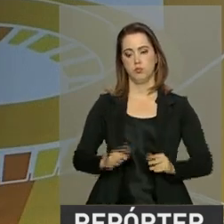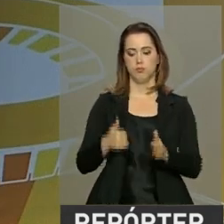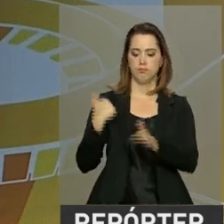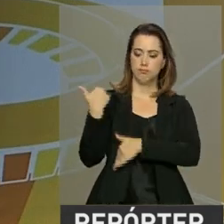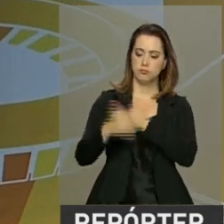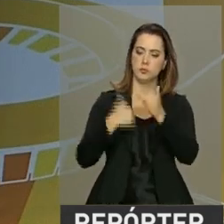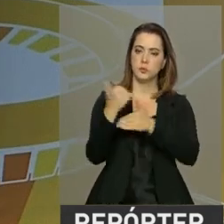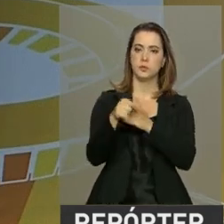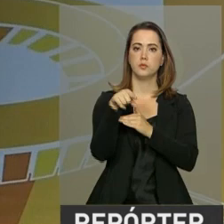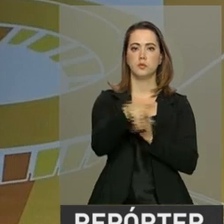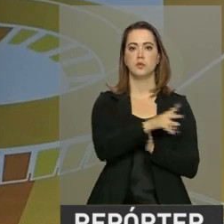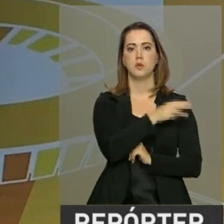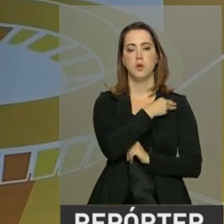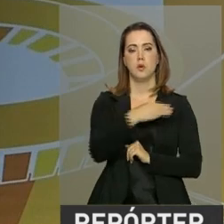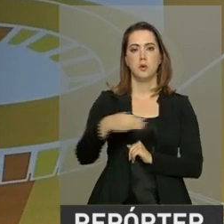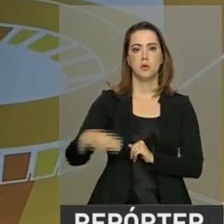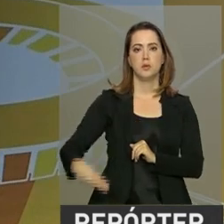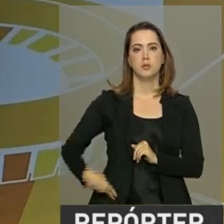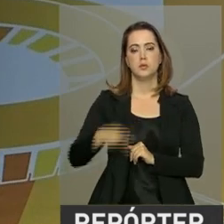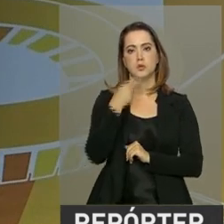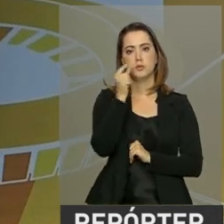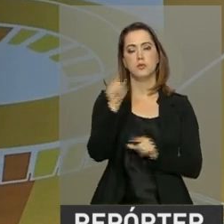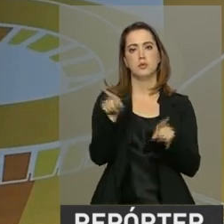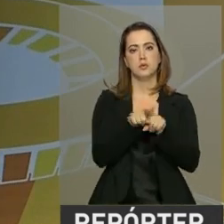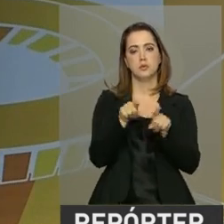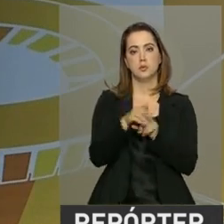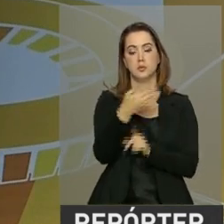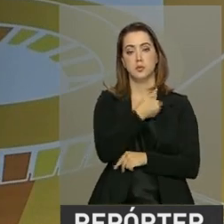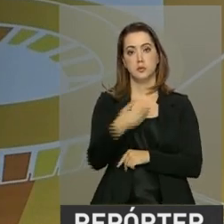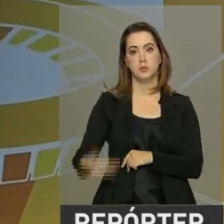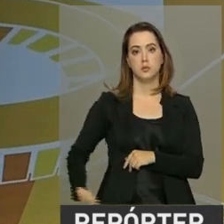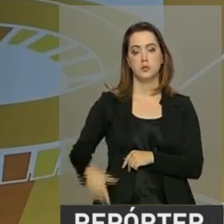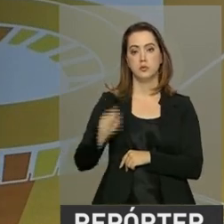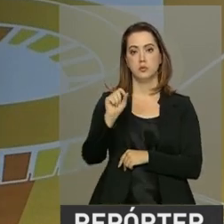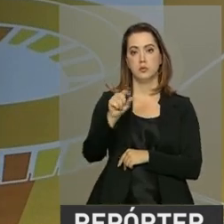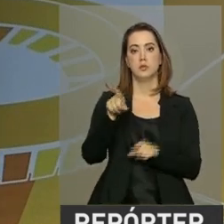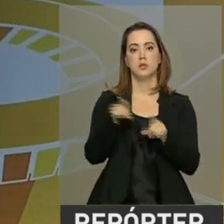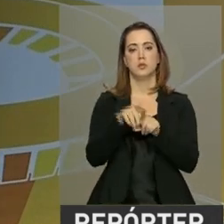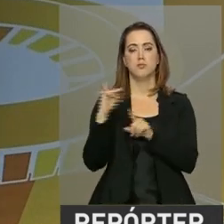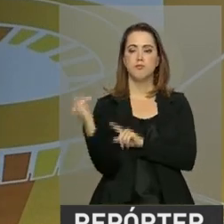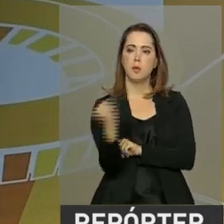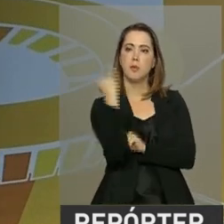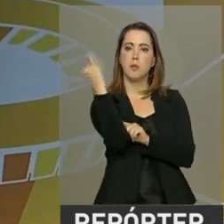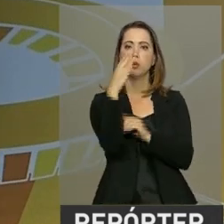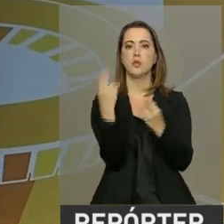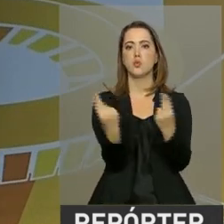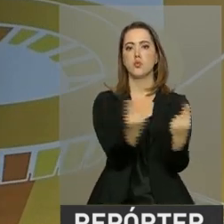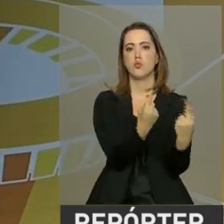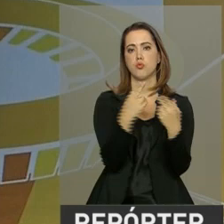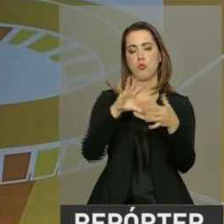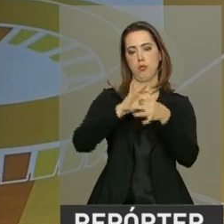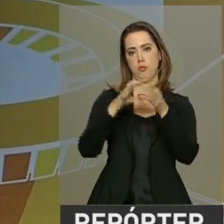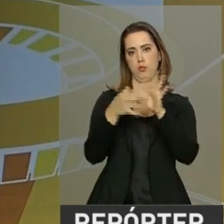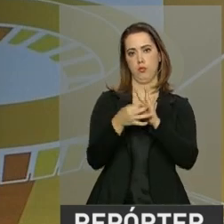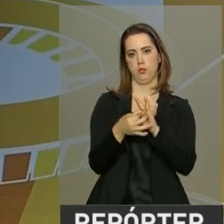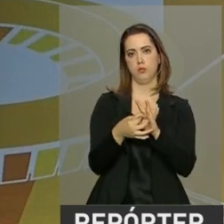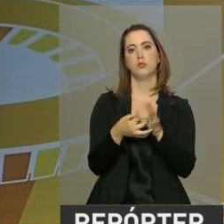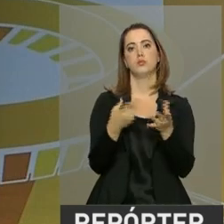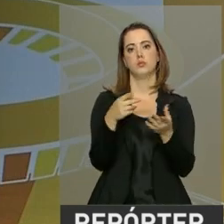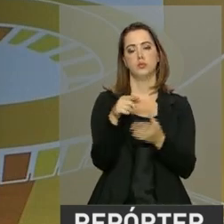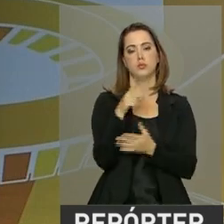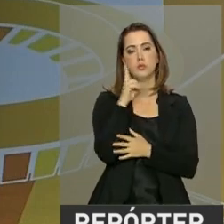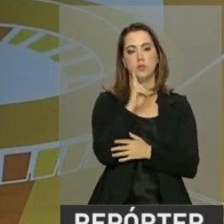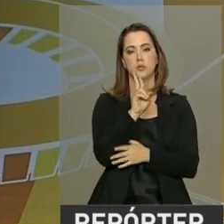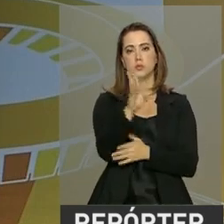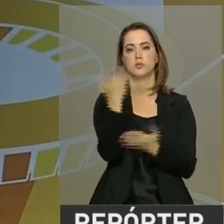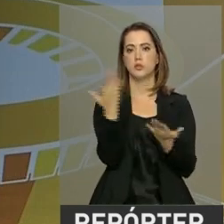Pisan destacou ainda que para o governo os jogos paralímpicos são tão importante quanto os olímpicos Vamos